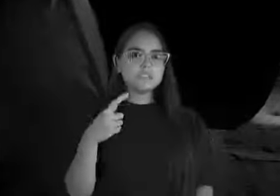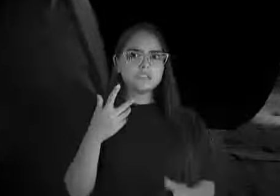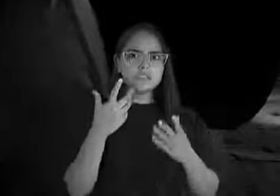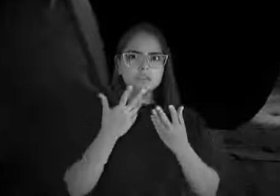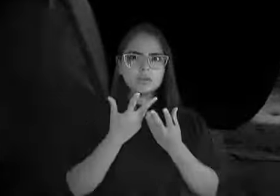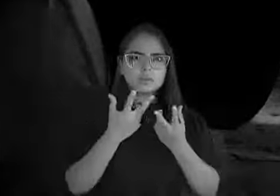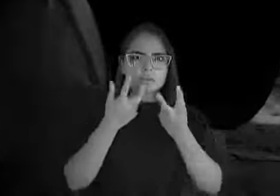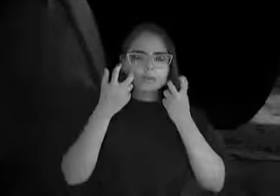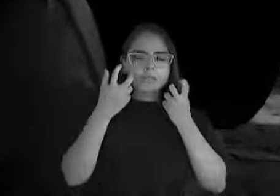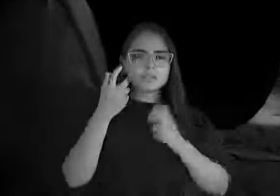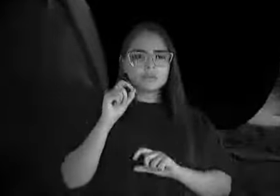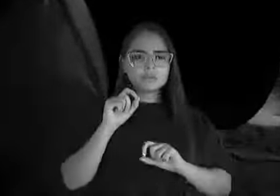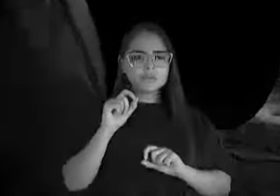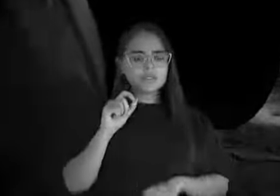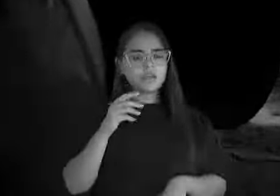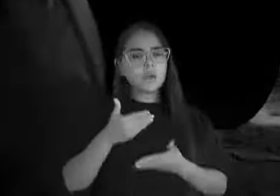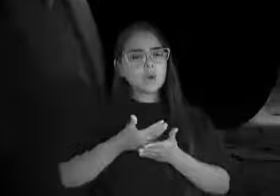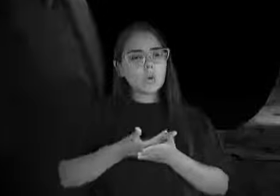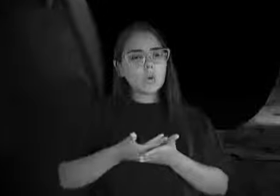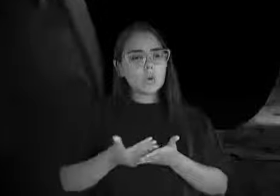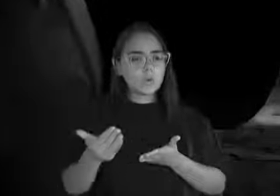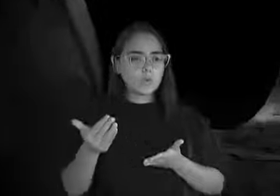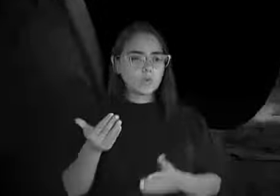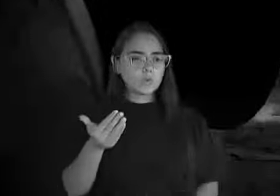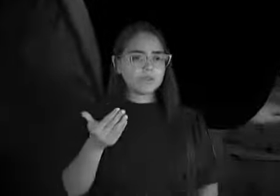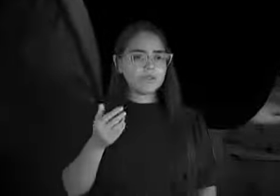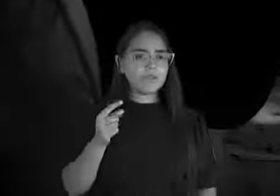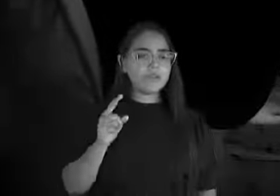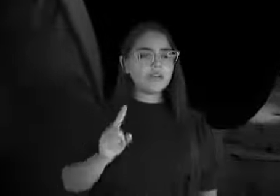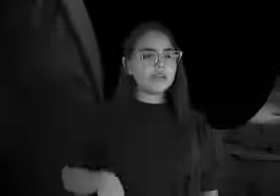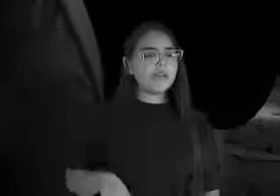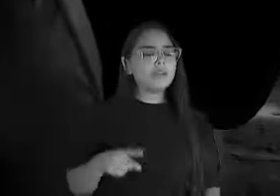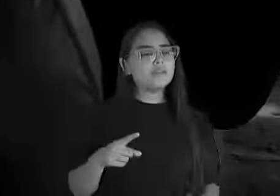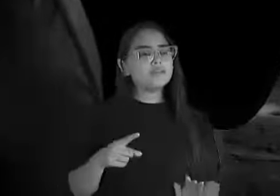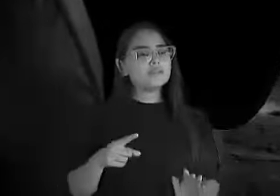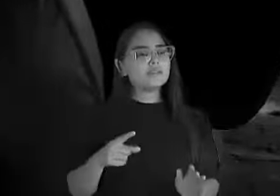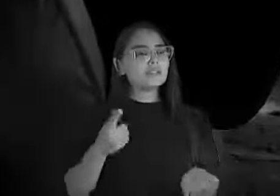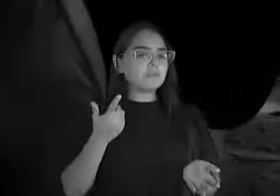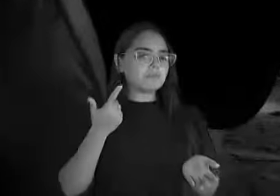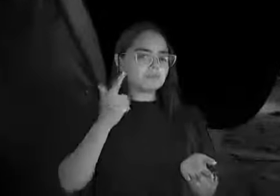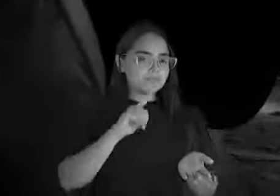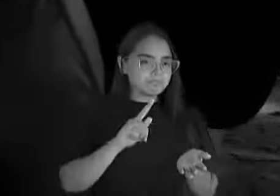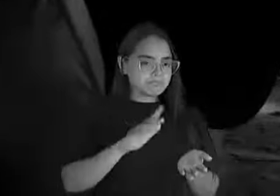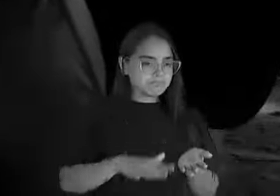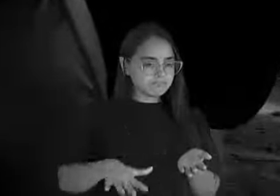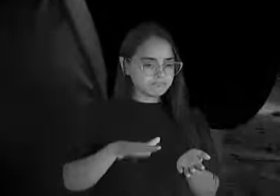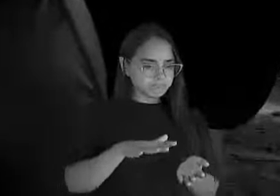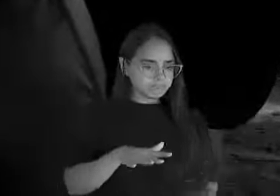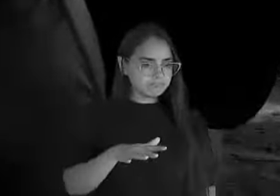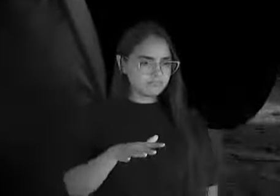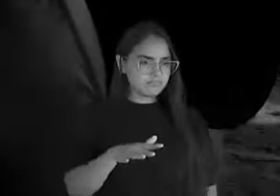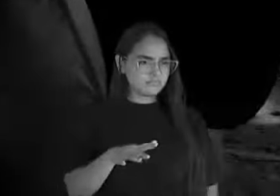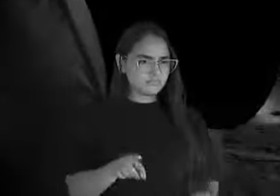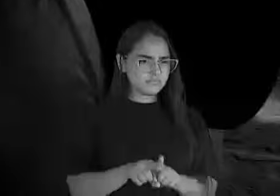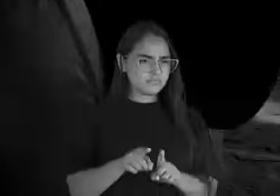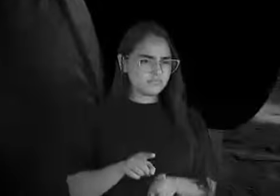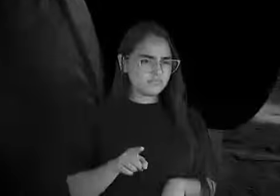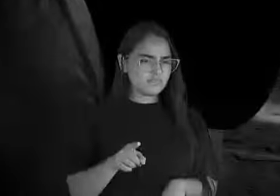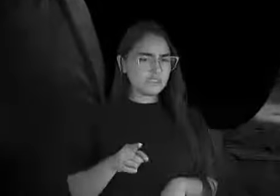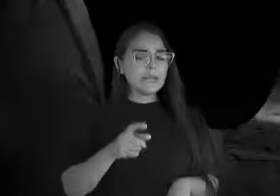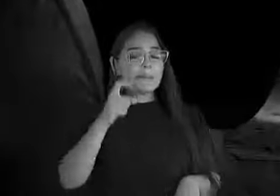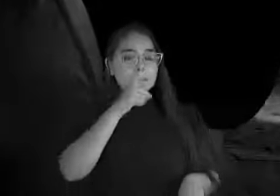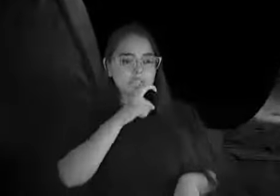me endividando cada vez mais. Comecei a tirar dinheiro de casa, né, de pagar as faturas de casa. Comecei a mentir